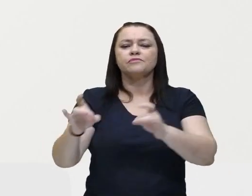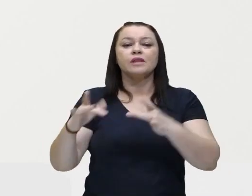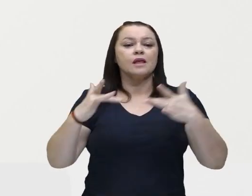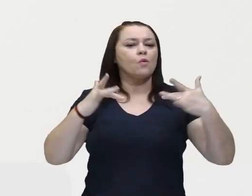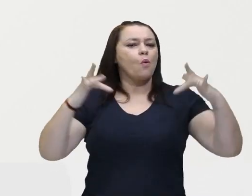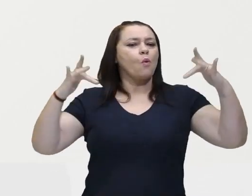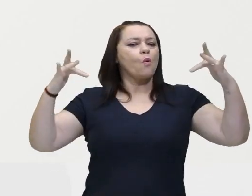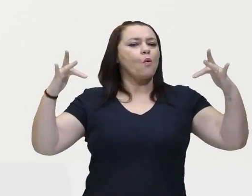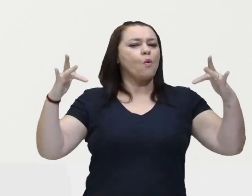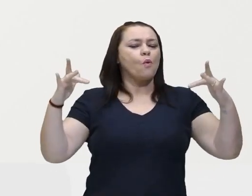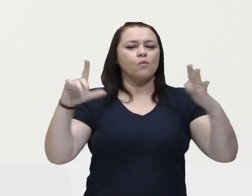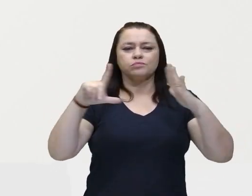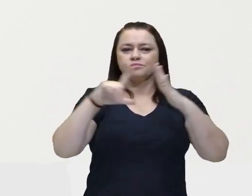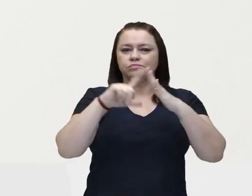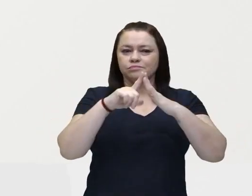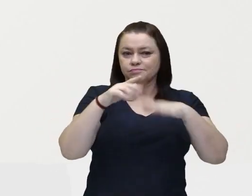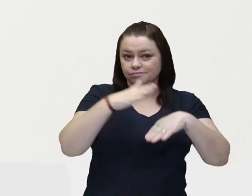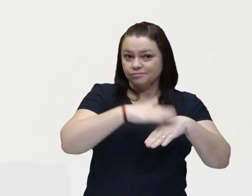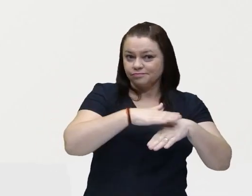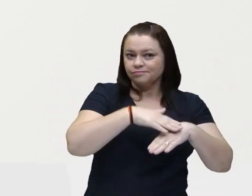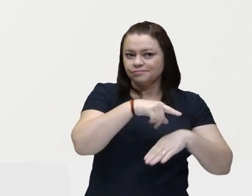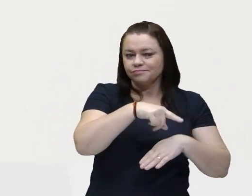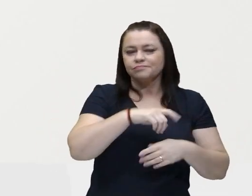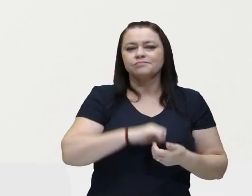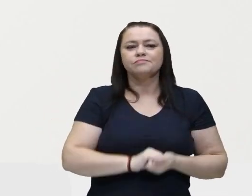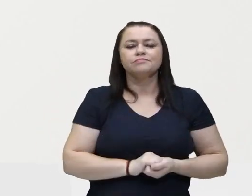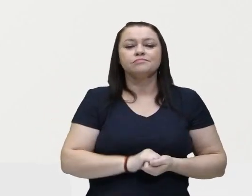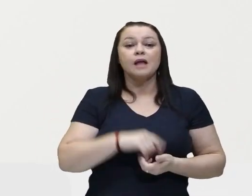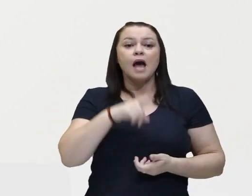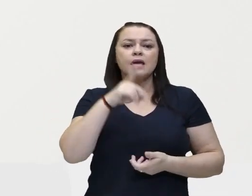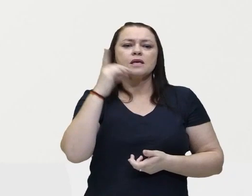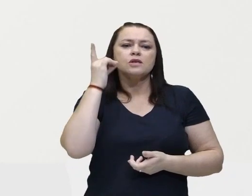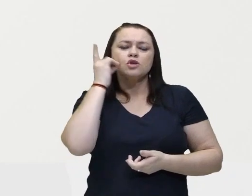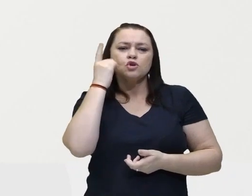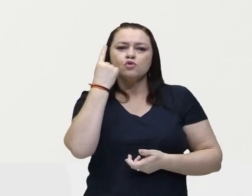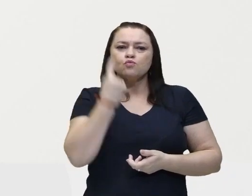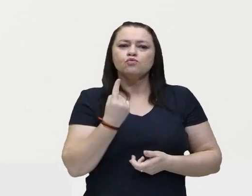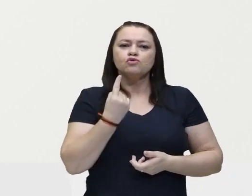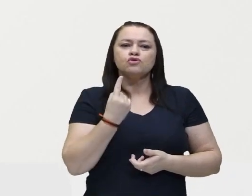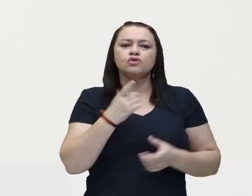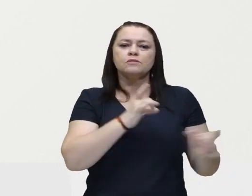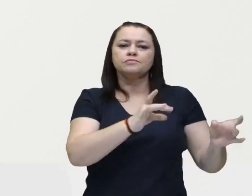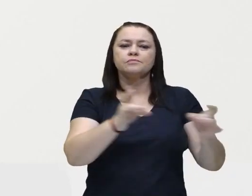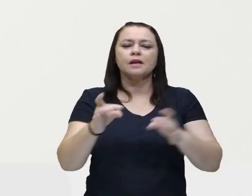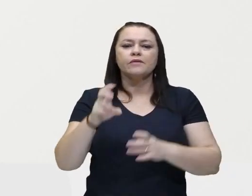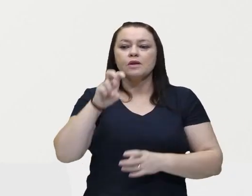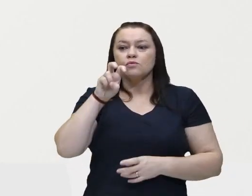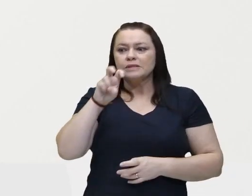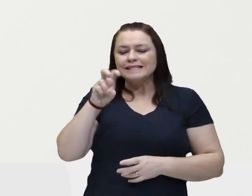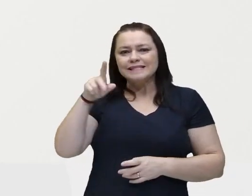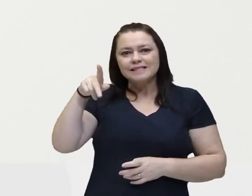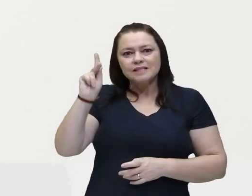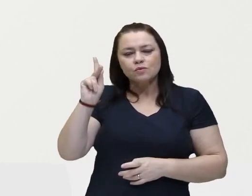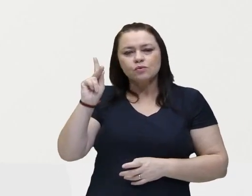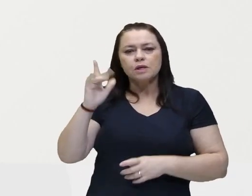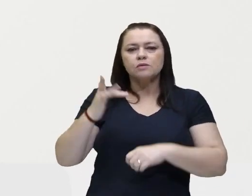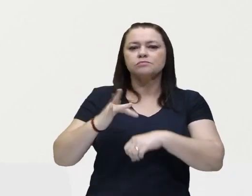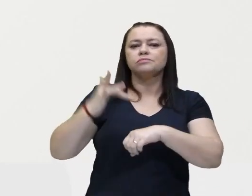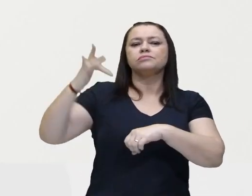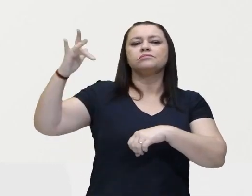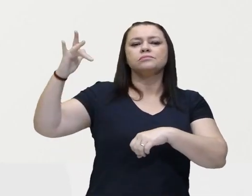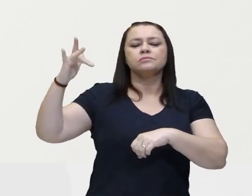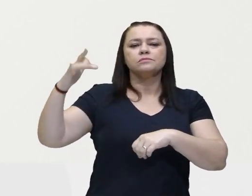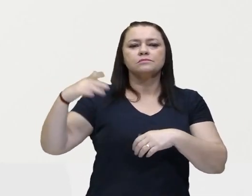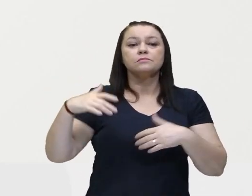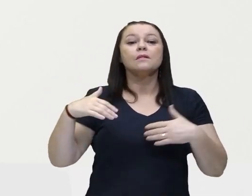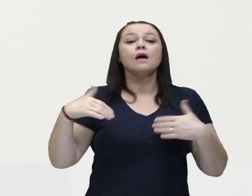loja. Certo dia, ela vendeu 5 quilos de ouro. Qual é